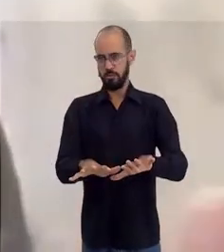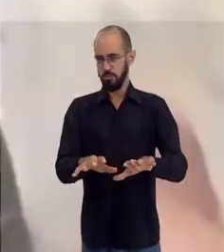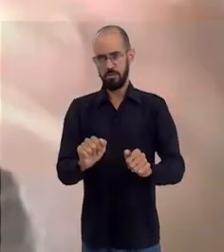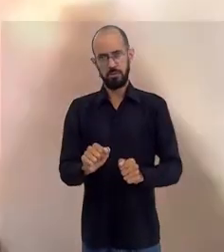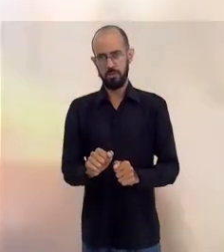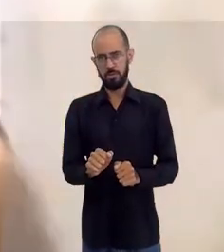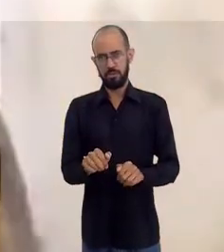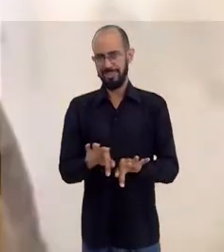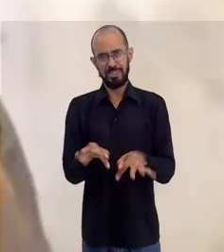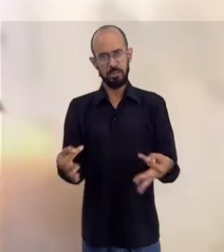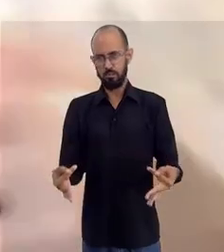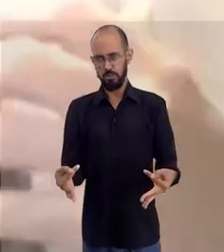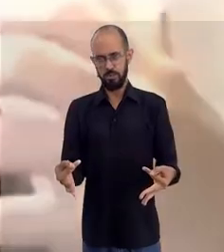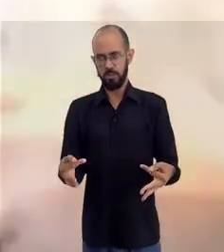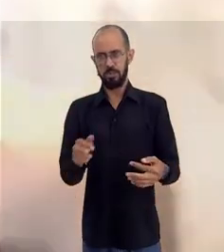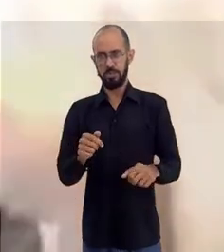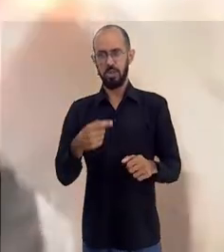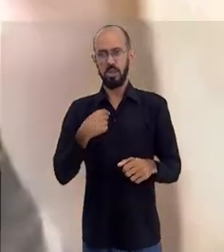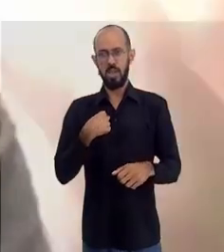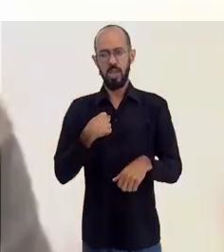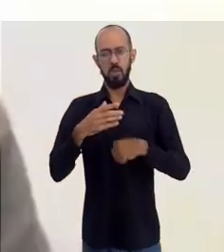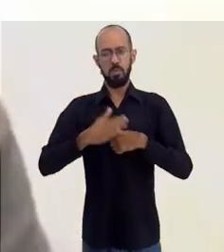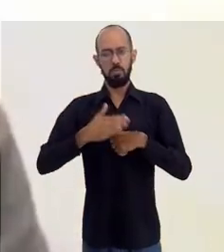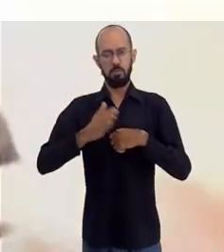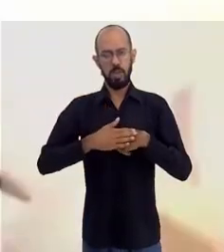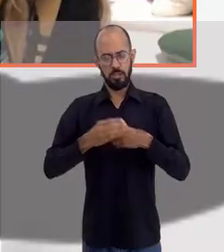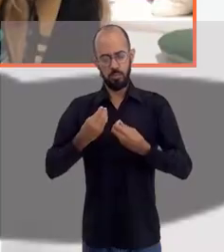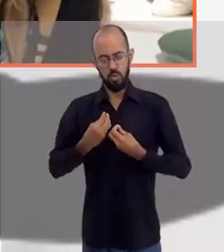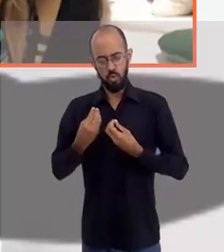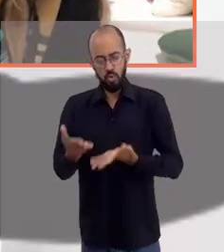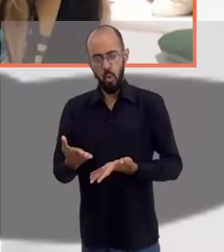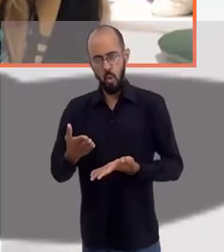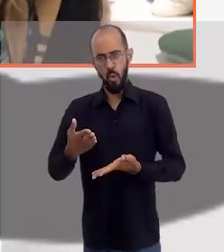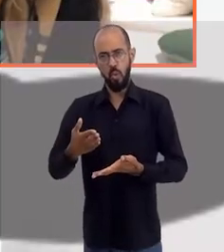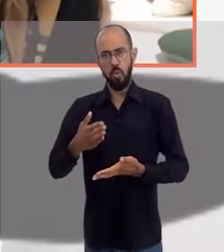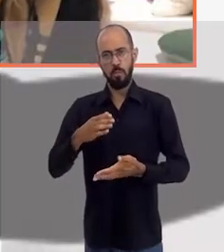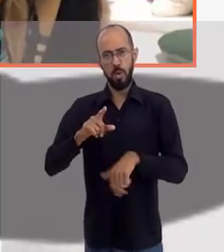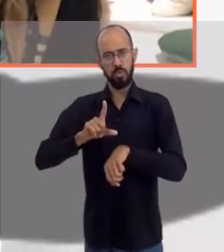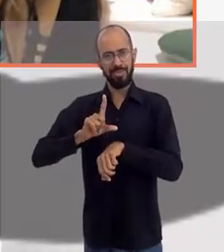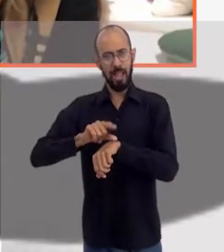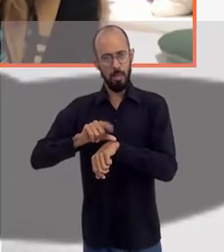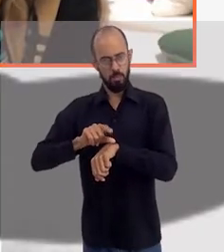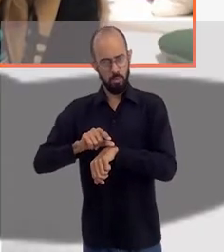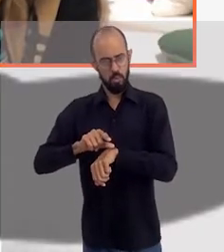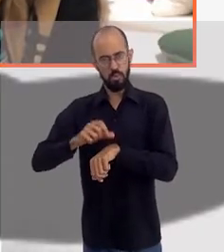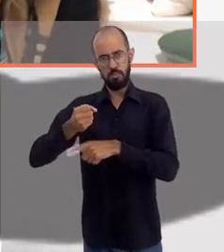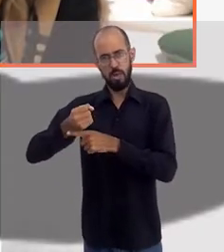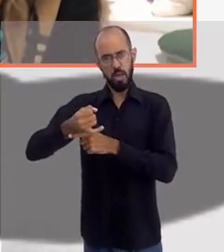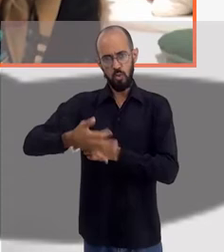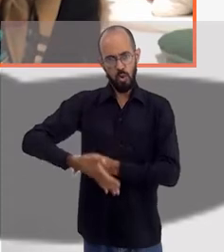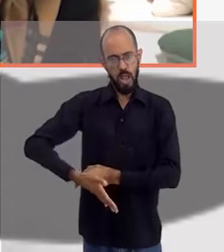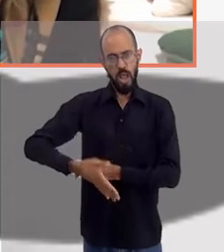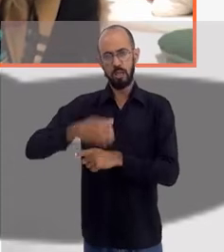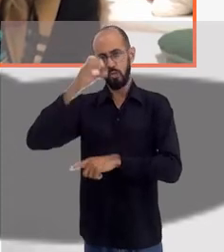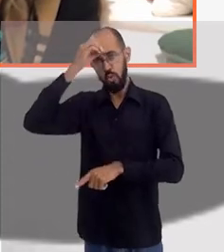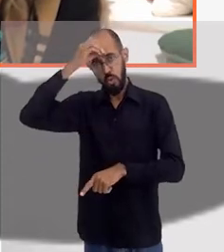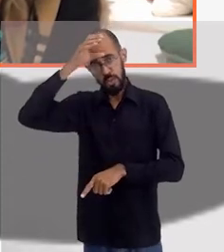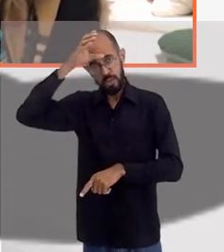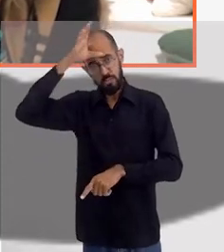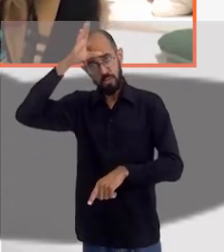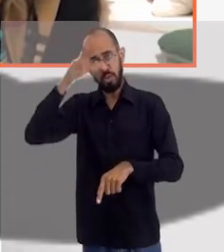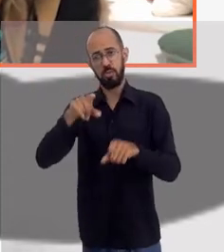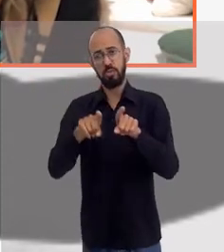muito simples Pelo contrário né eu dou o meu tempo entre as madrugadas do meu tempo dou o meu conhecimento